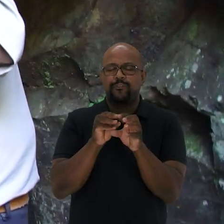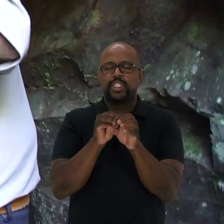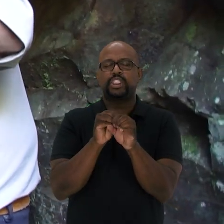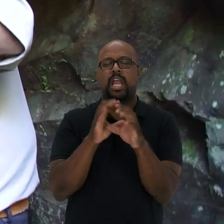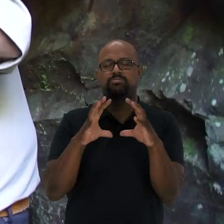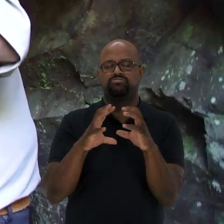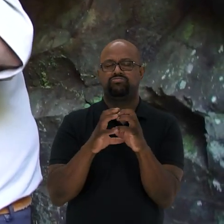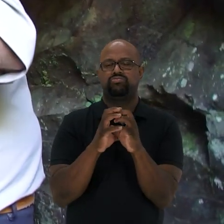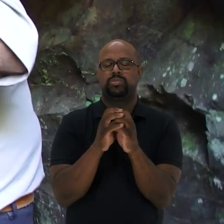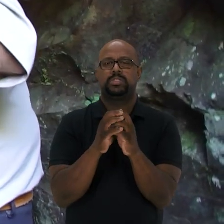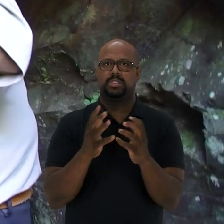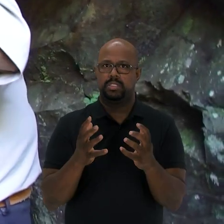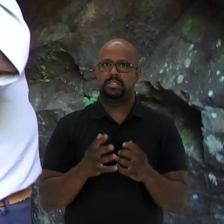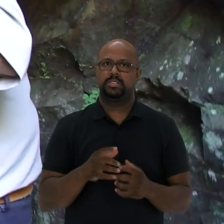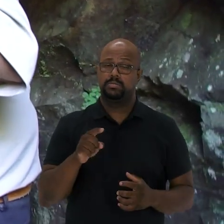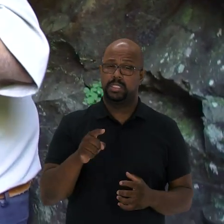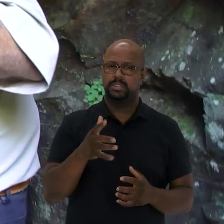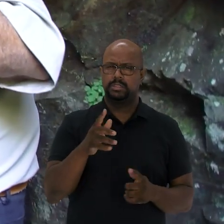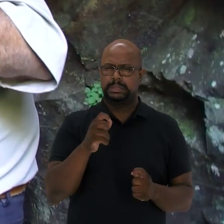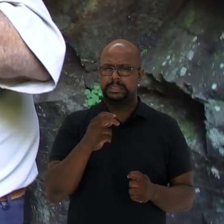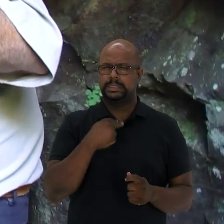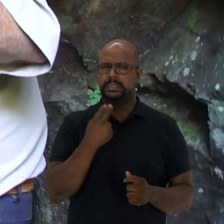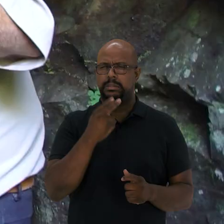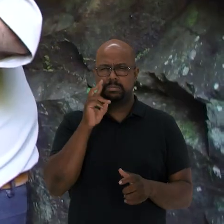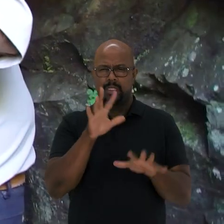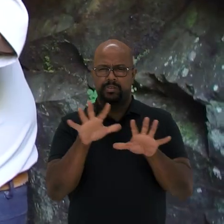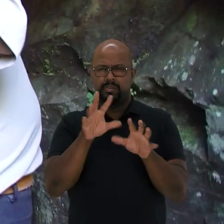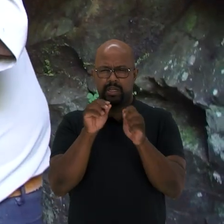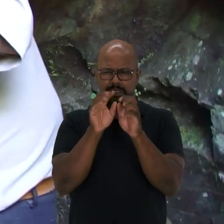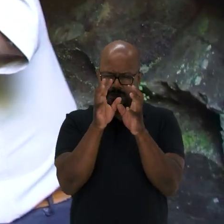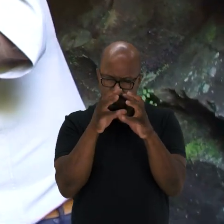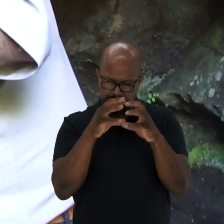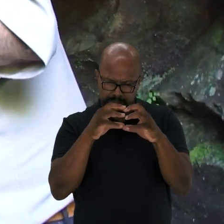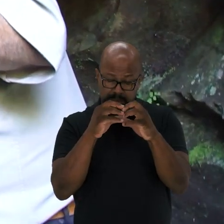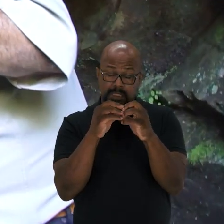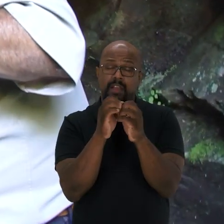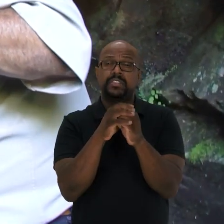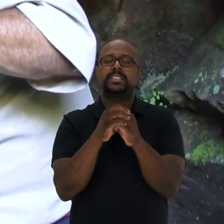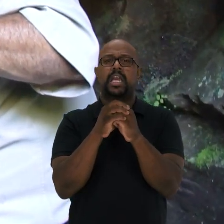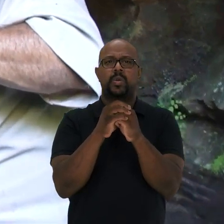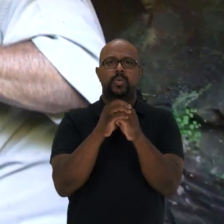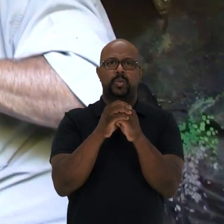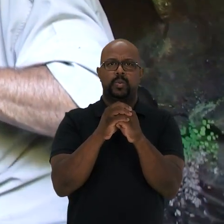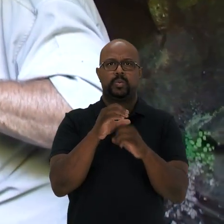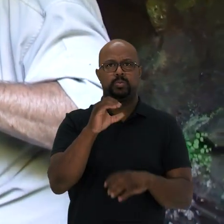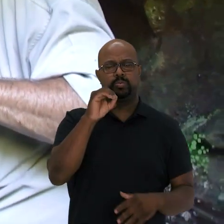né? Então mas dá bem para ver, ele fazia isso aqui, vinha um retorno aqui, chegava em zero